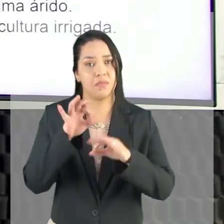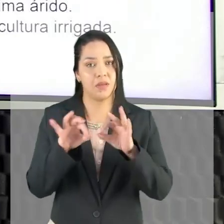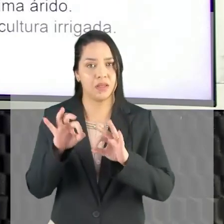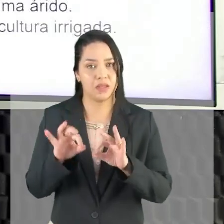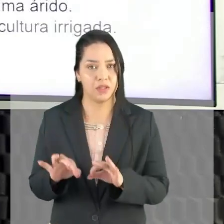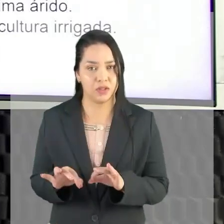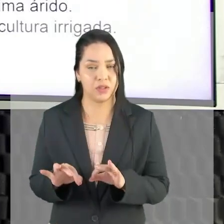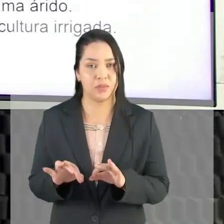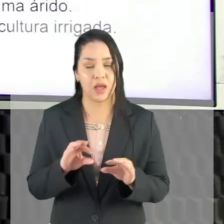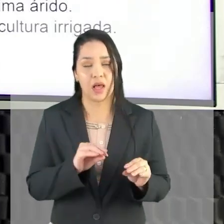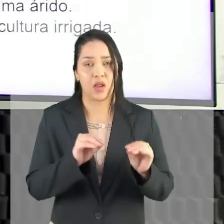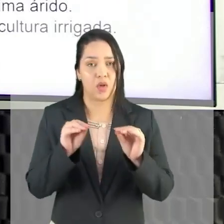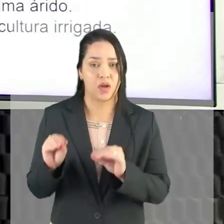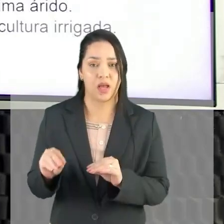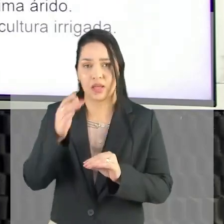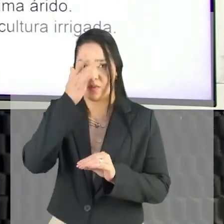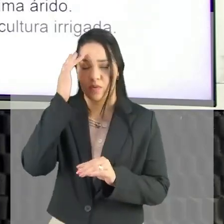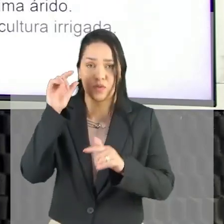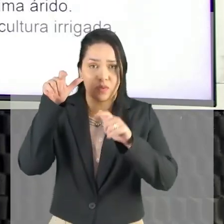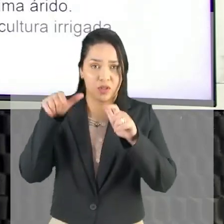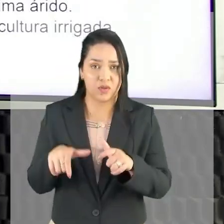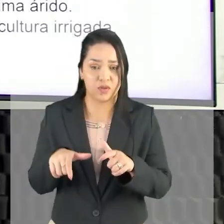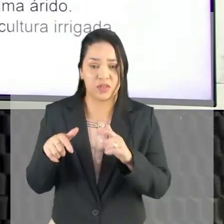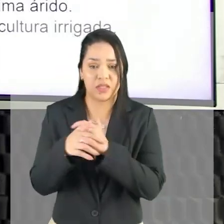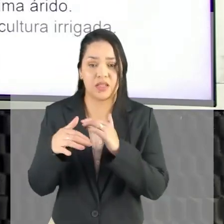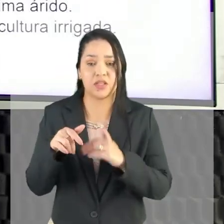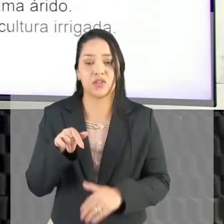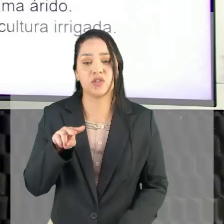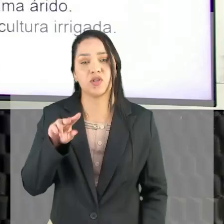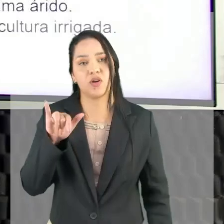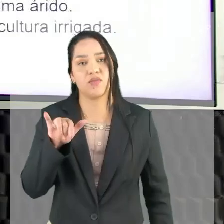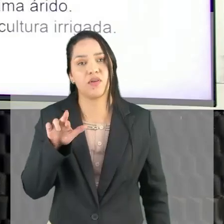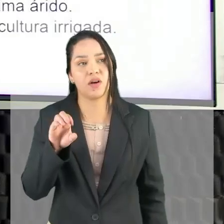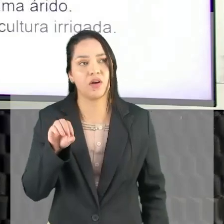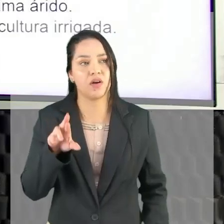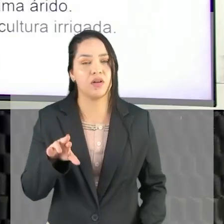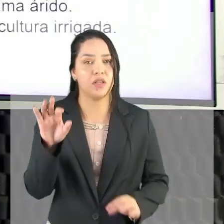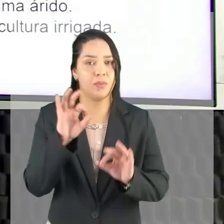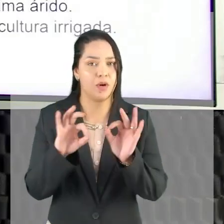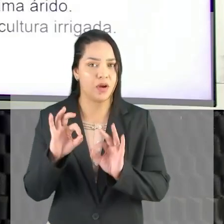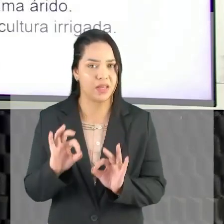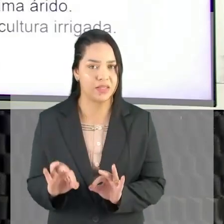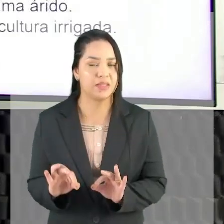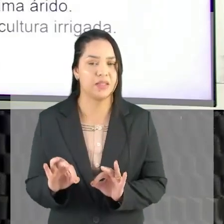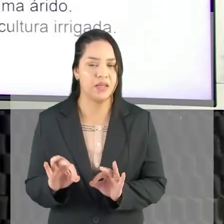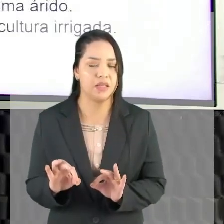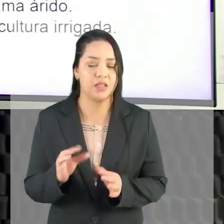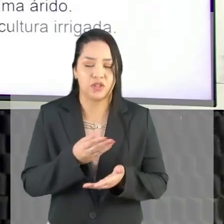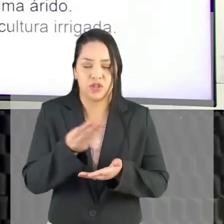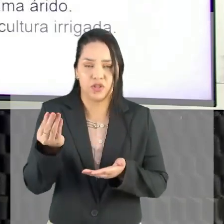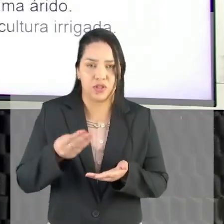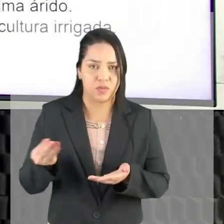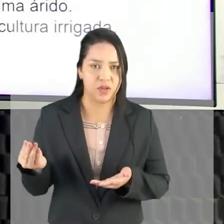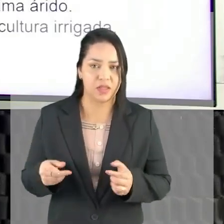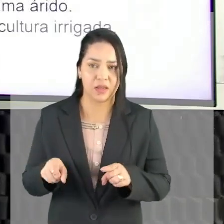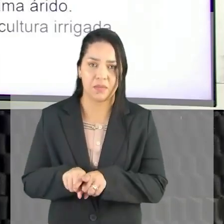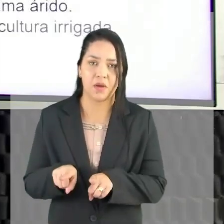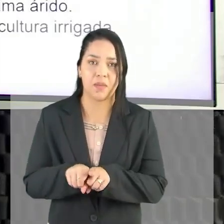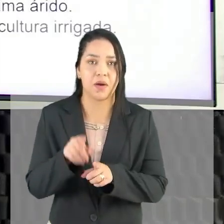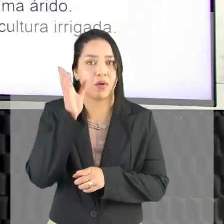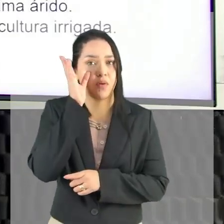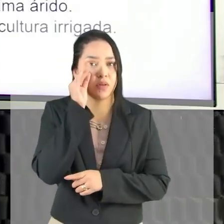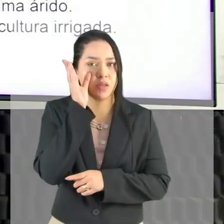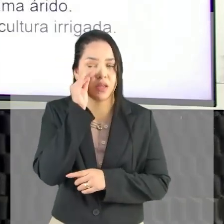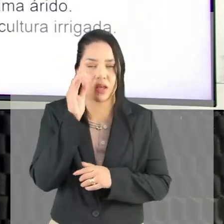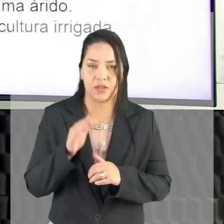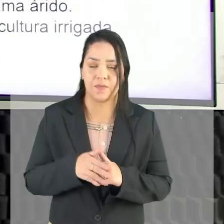planejada para alocar os moradores da cidade de Nova York. Então, ela é toda muito bem organizada, muito bem distribuída. E uma curiosidade,